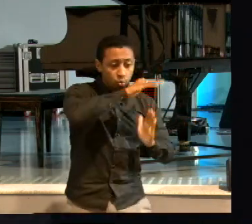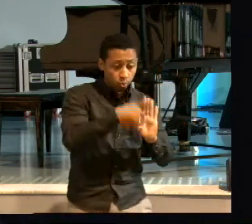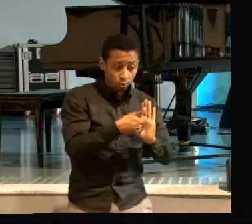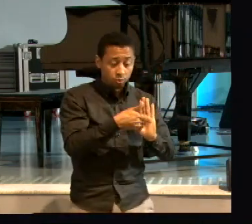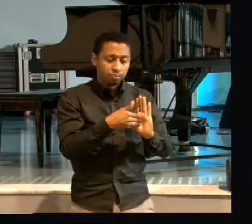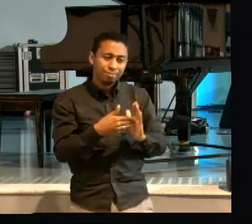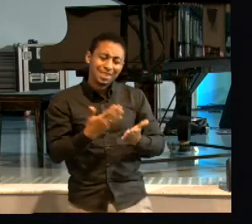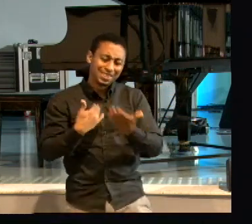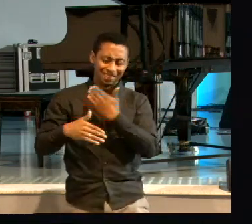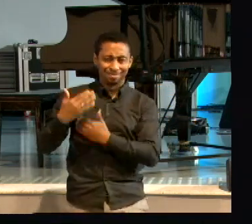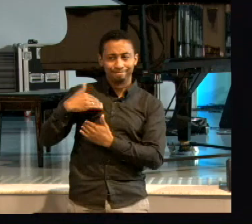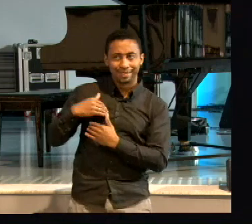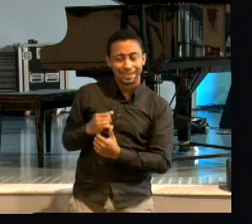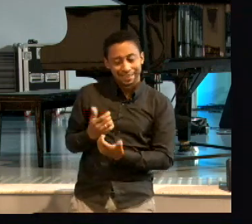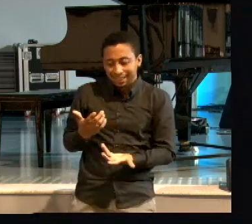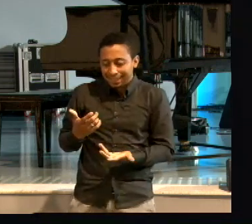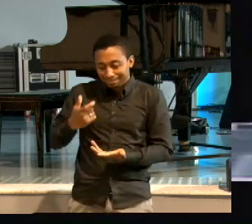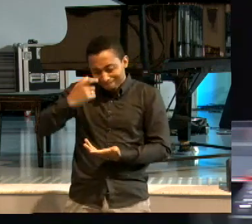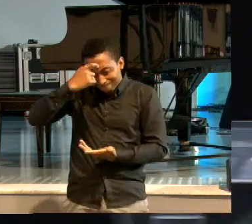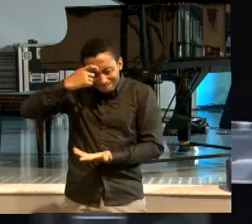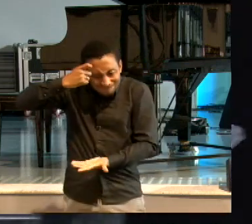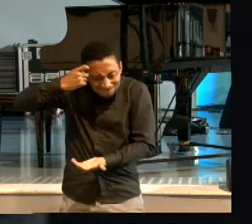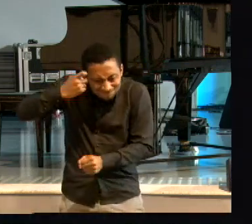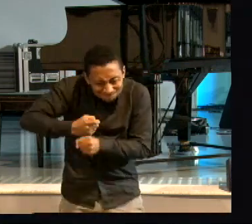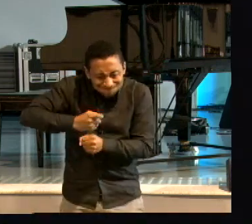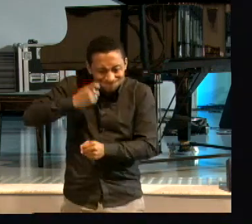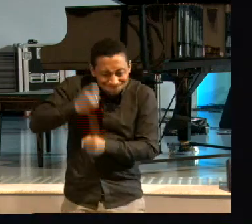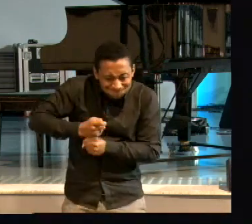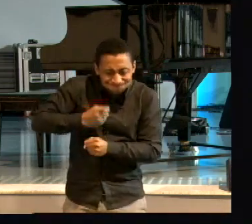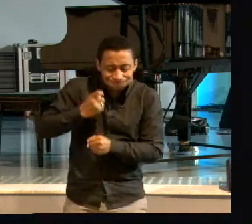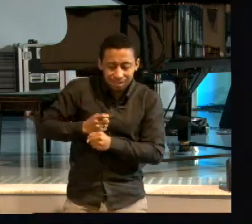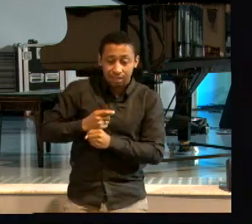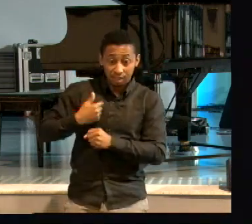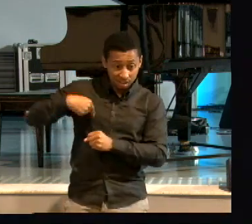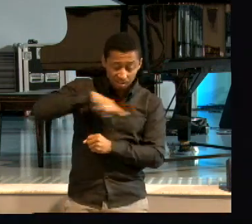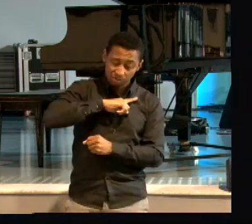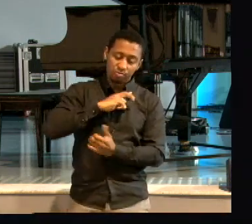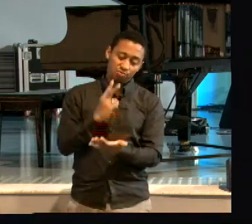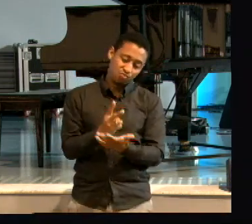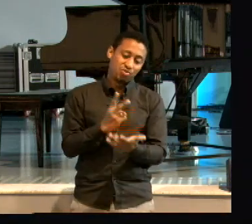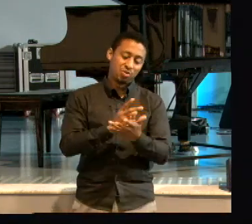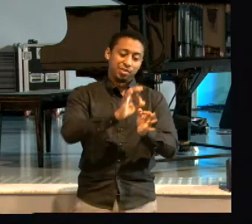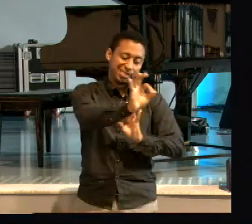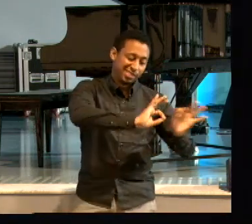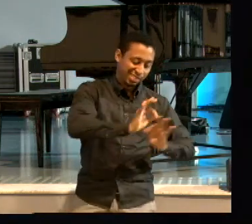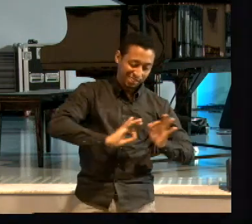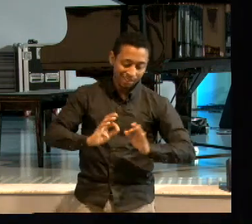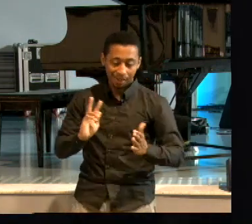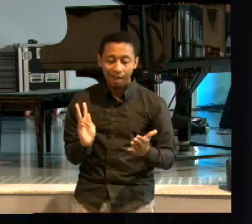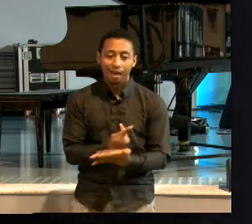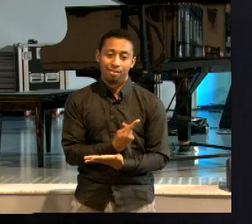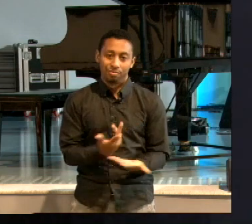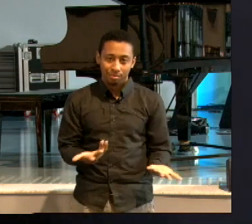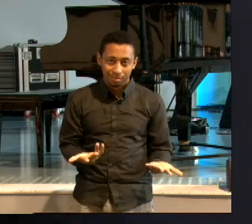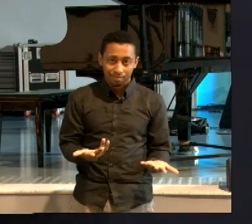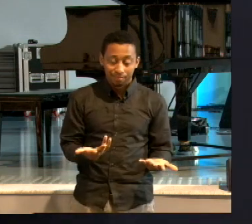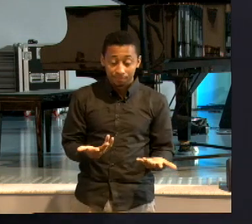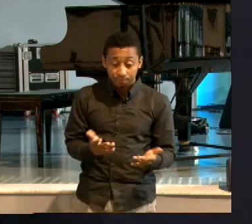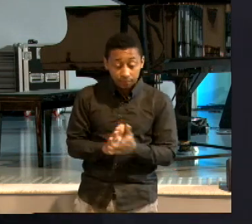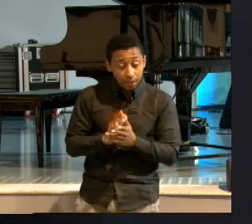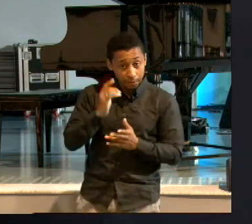mentalidade de departamentalização, isso é apenas um sinal de que fazemos a mesma coisa em todas as áreas. E pense em algo que nos